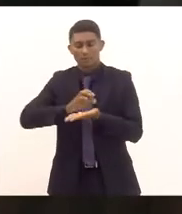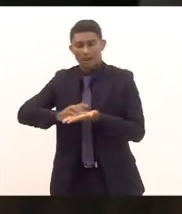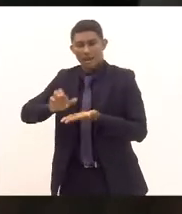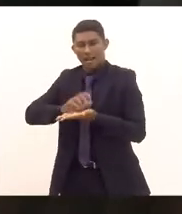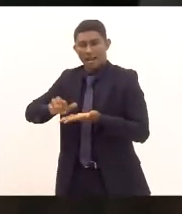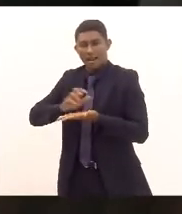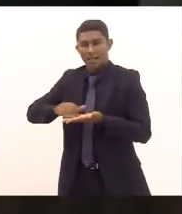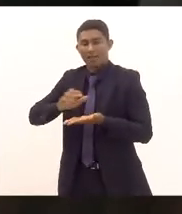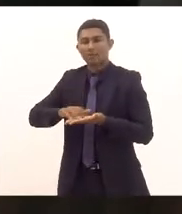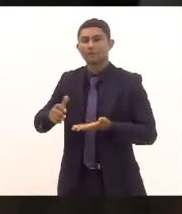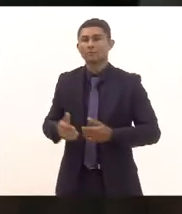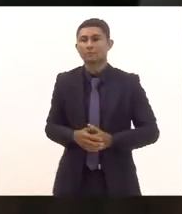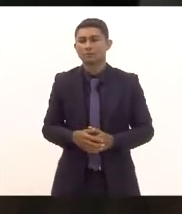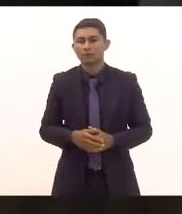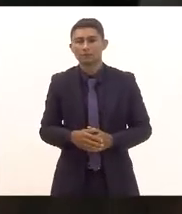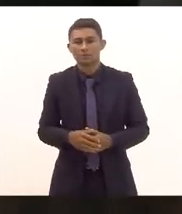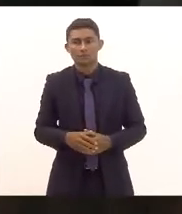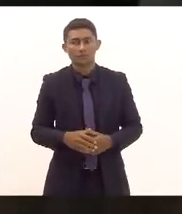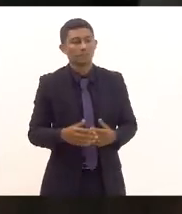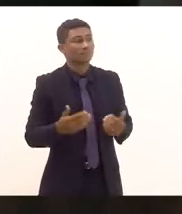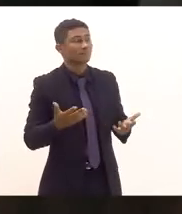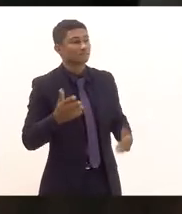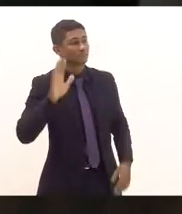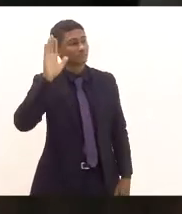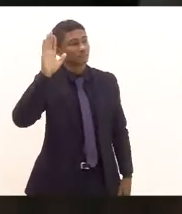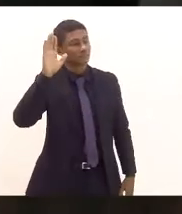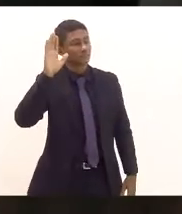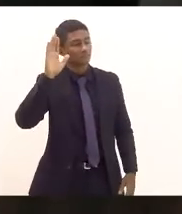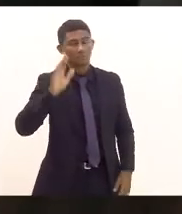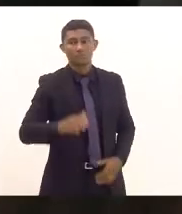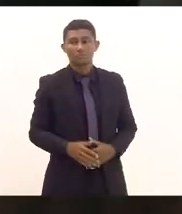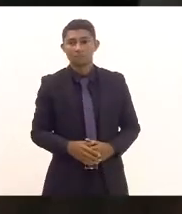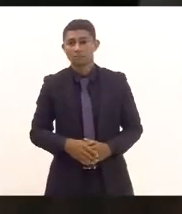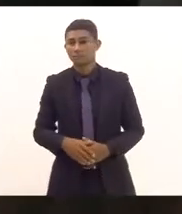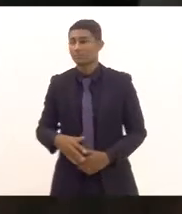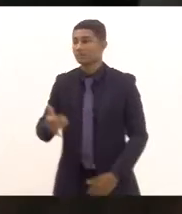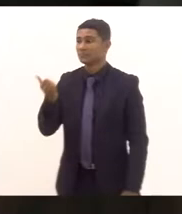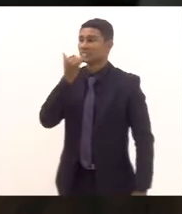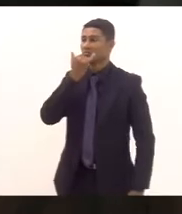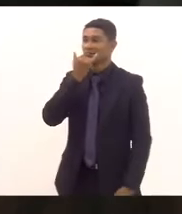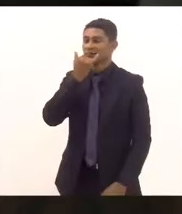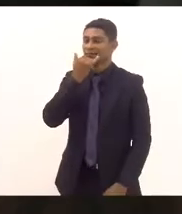comissão de construção de Justiça pela condicionalidade com emenda o perdão